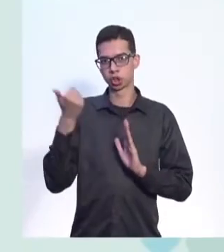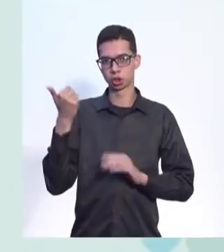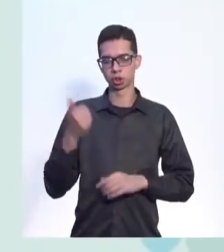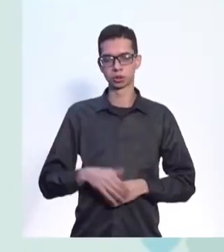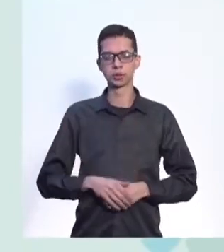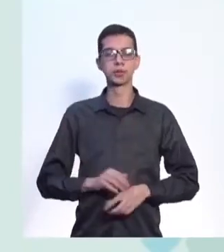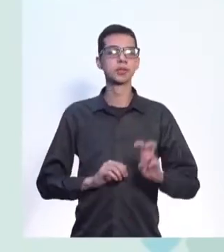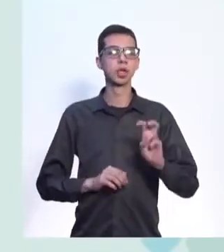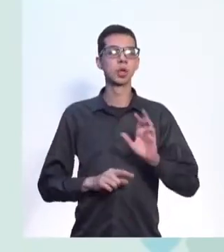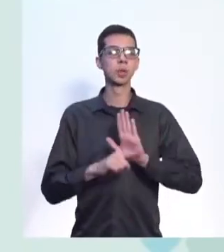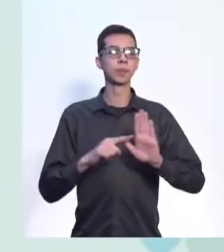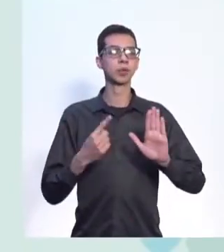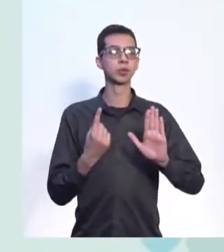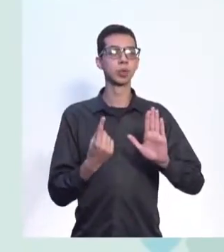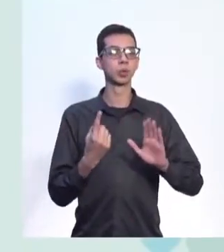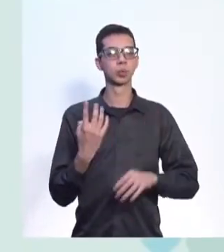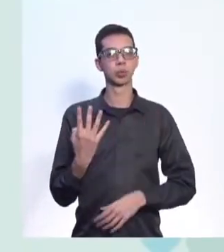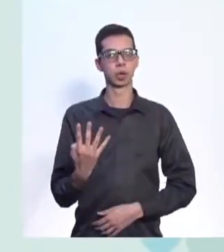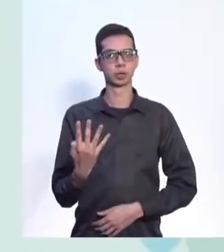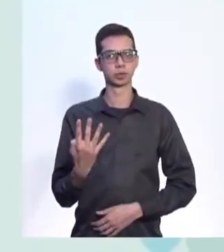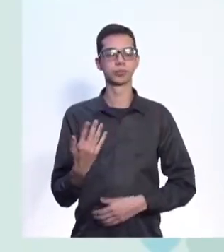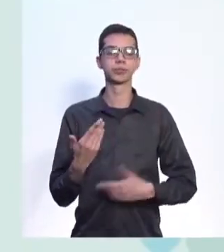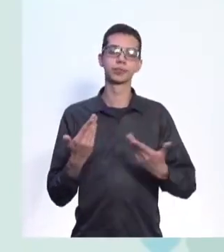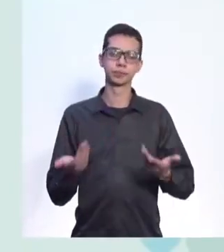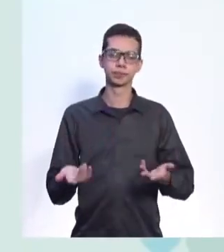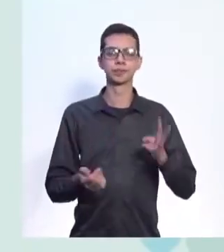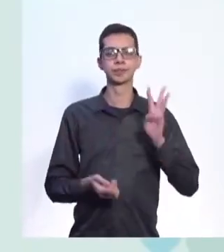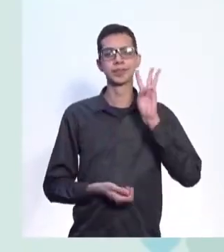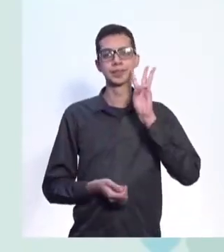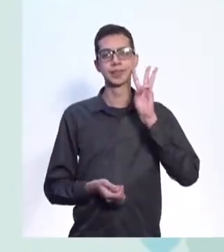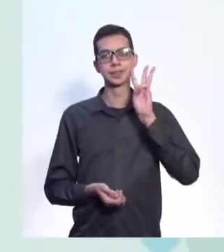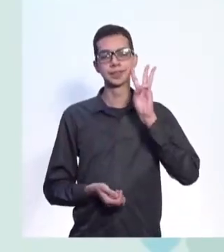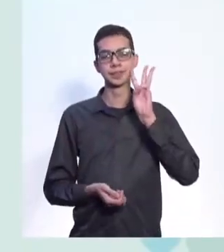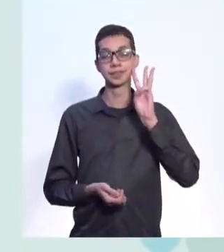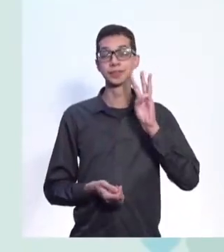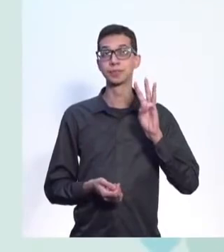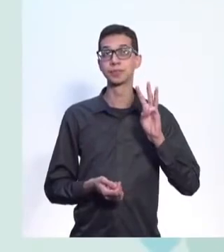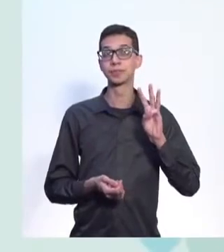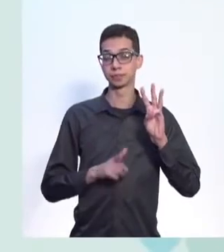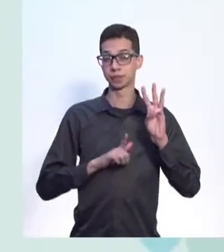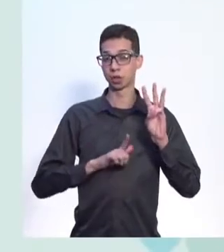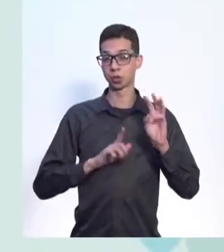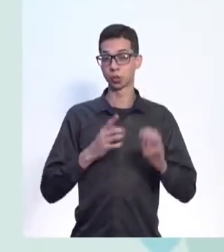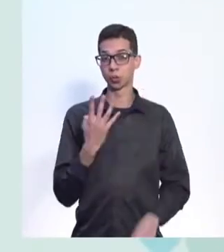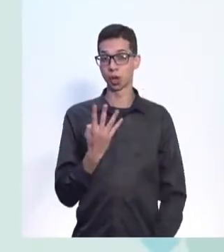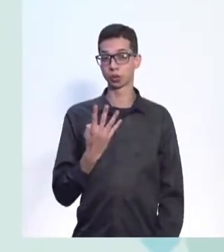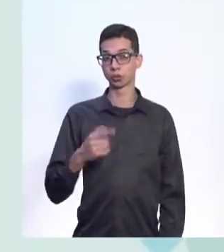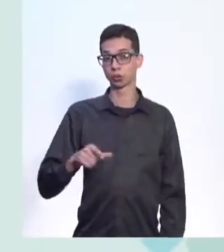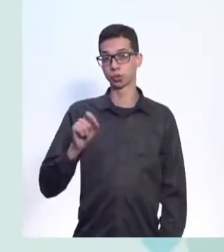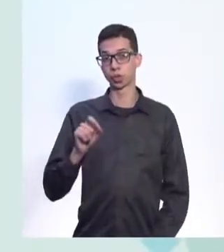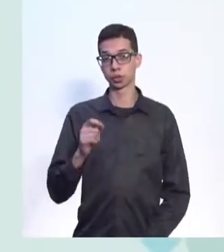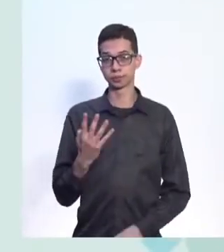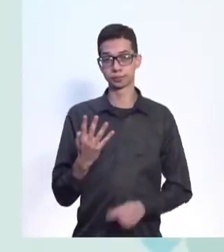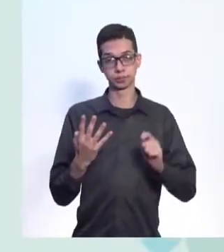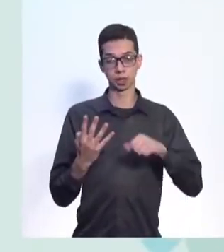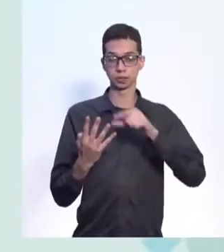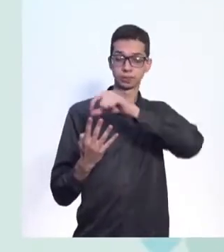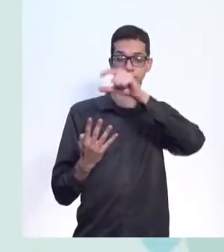tira 1, 4. Então, na terça-feira, 4 opções. Ótimo. Já usei